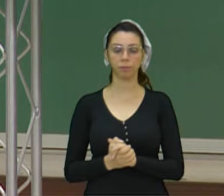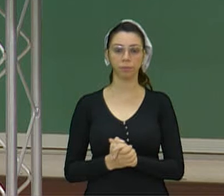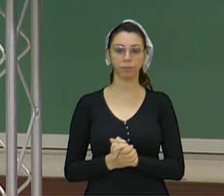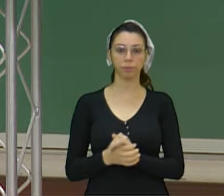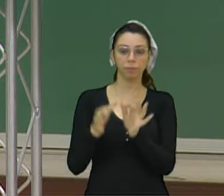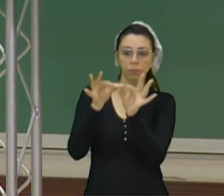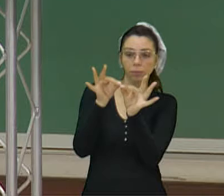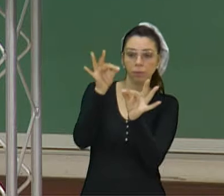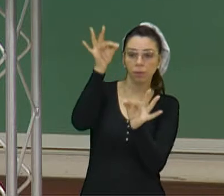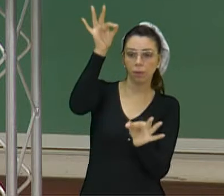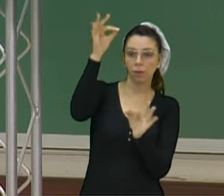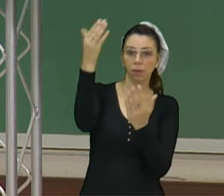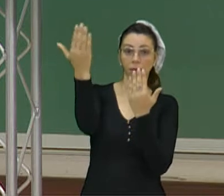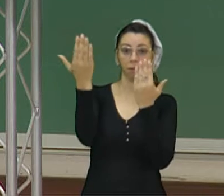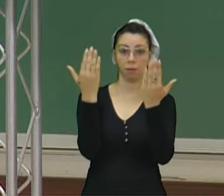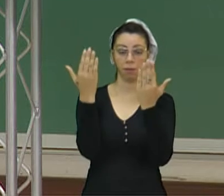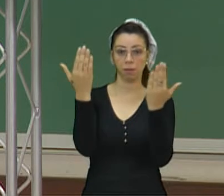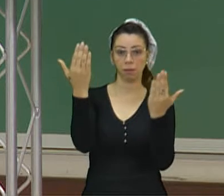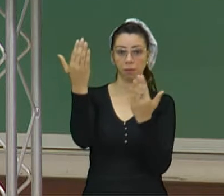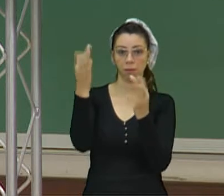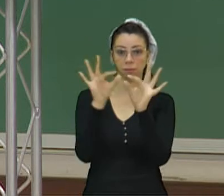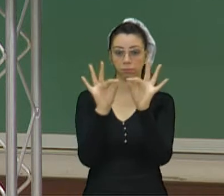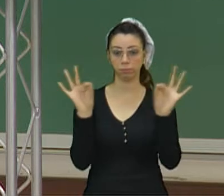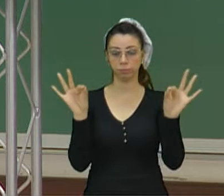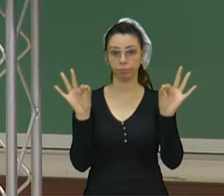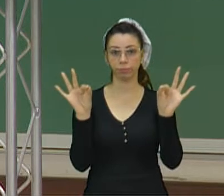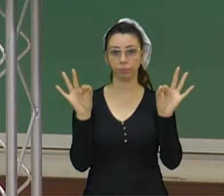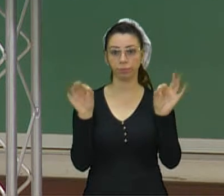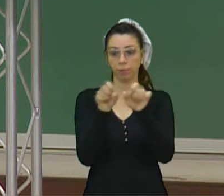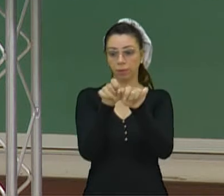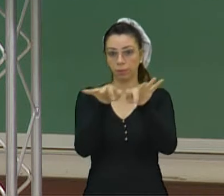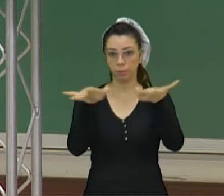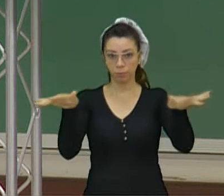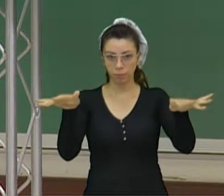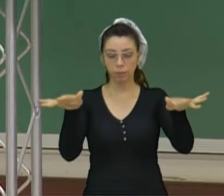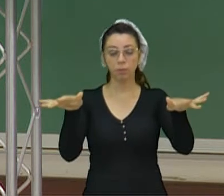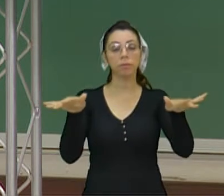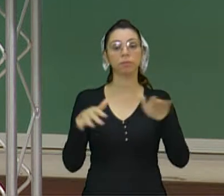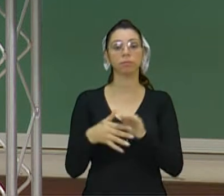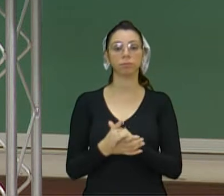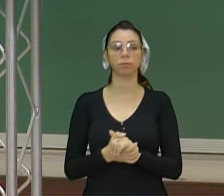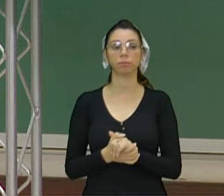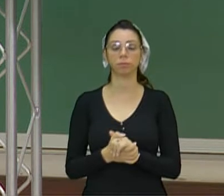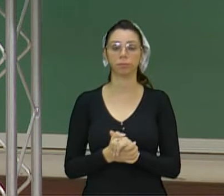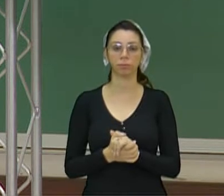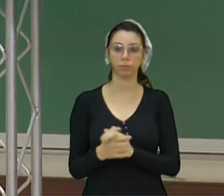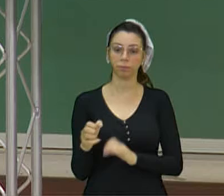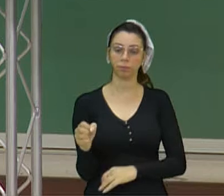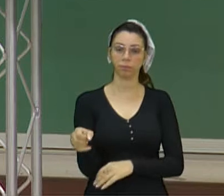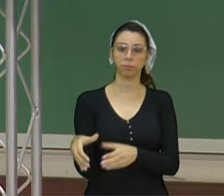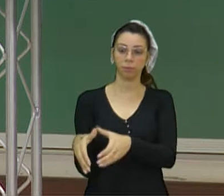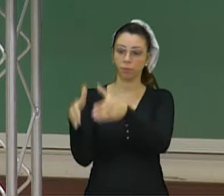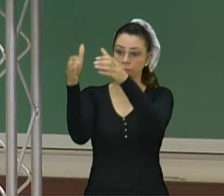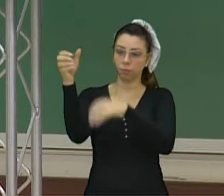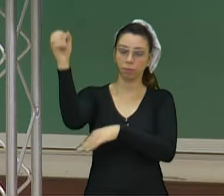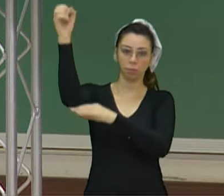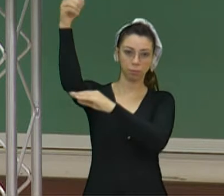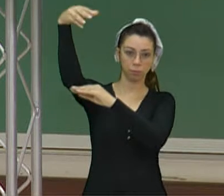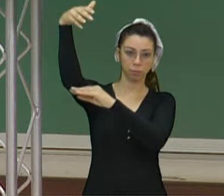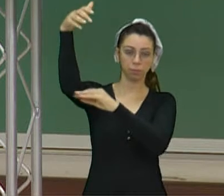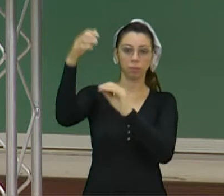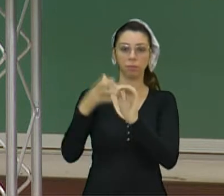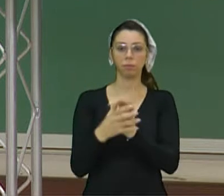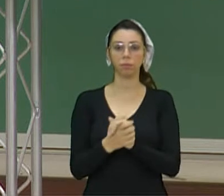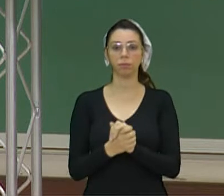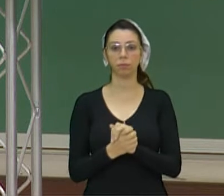relação àquela rede de distribuição que sai da usina, tá? Seria os postes de concreto aqui, tá?